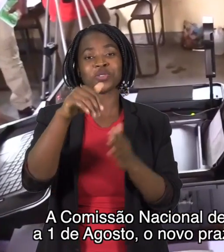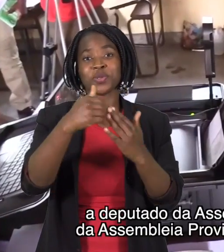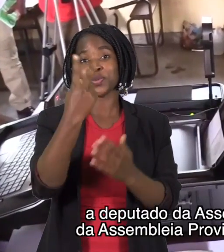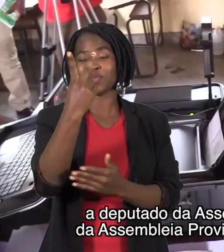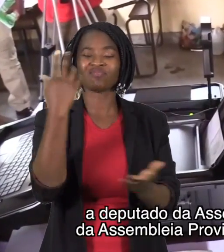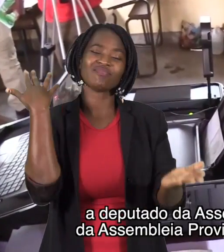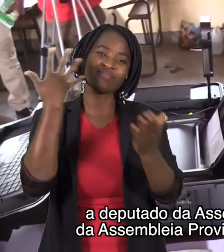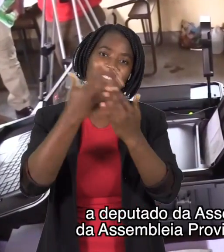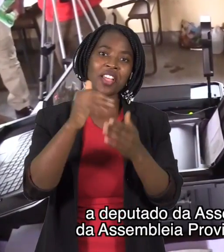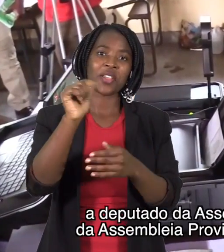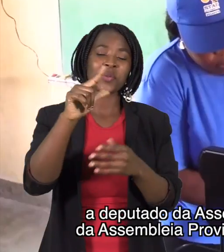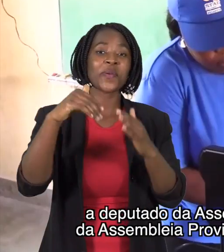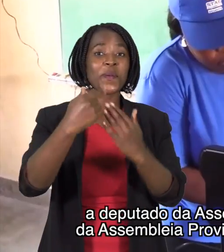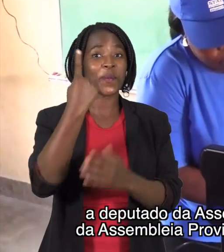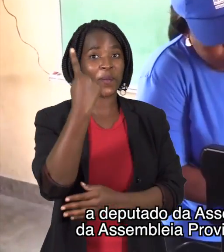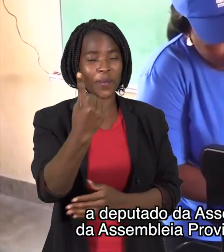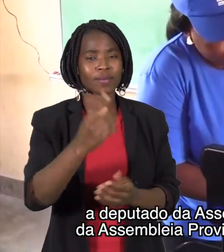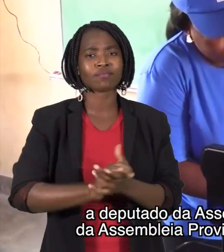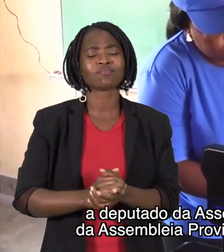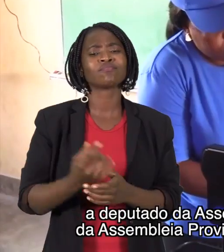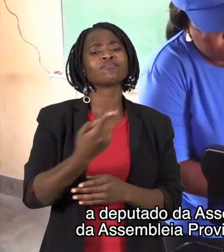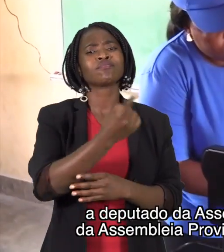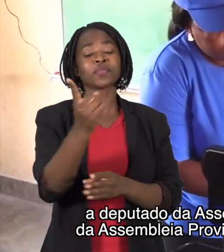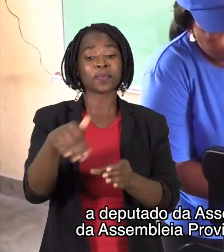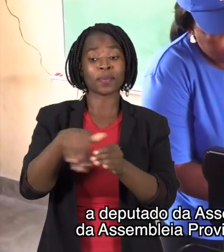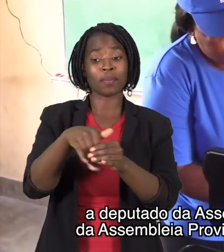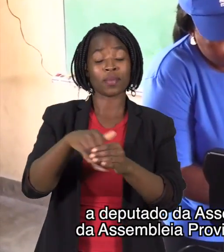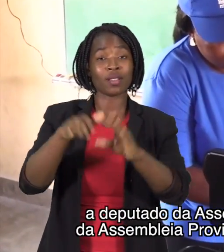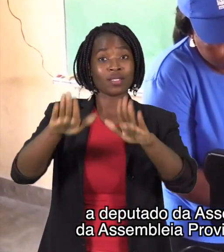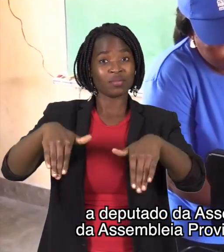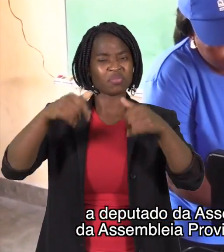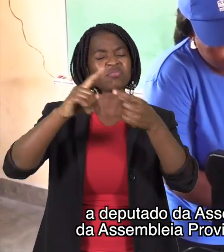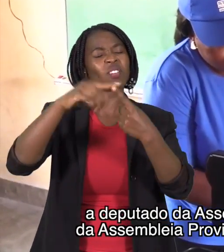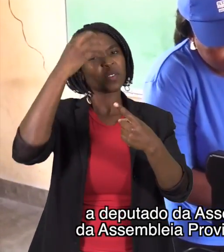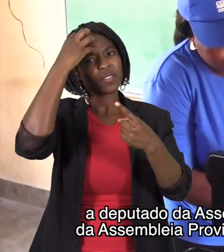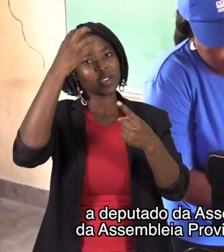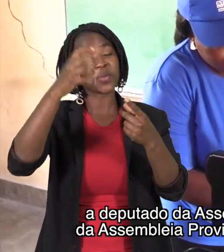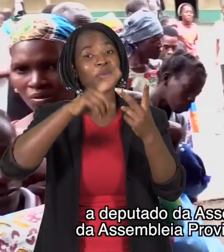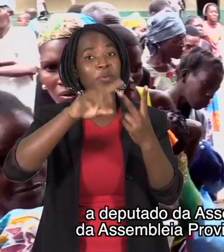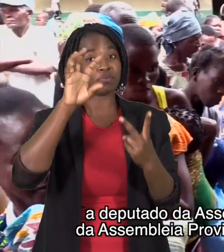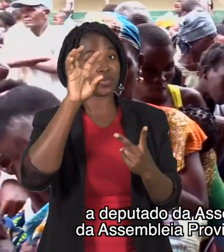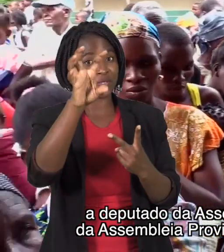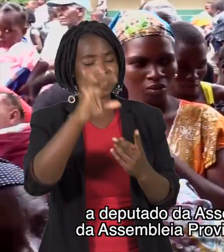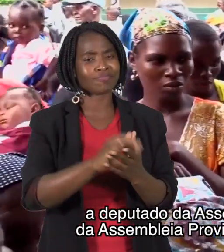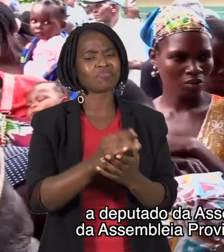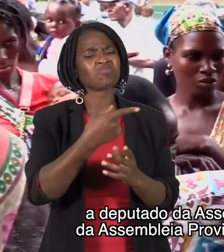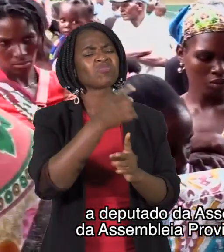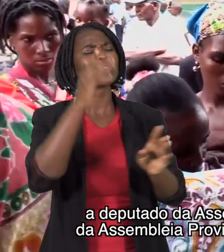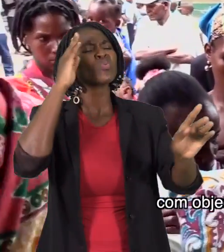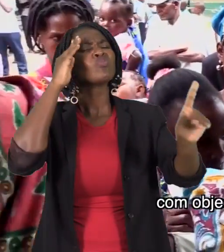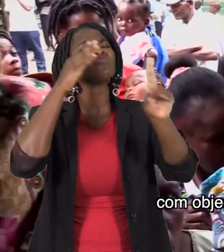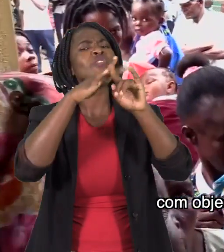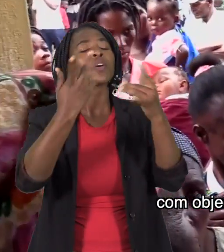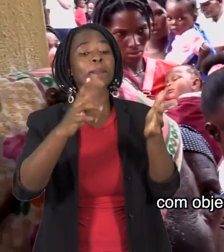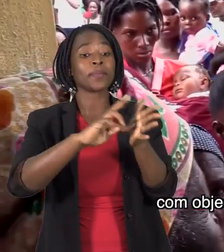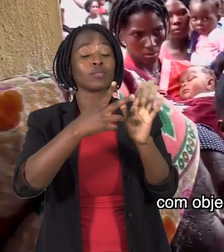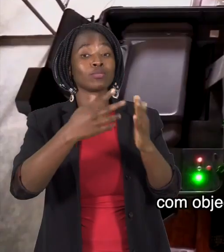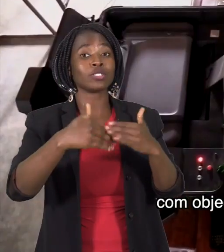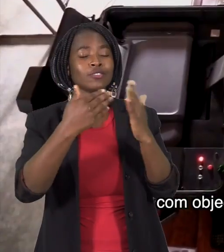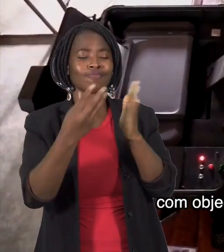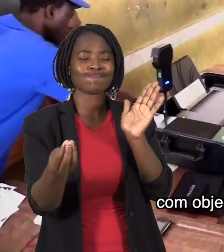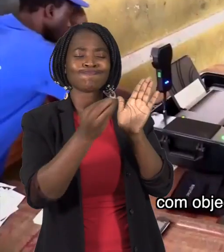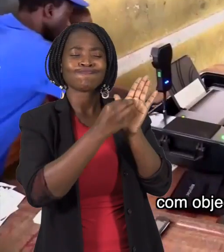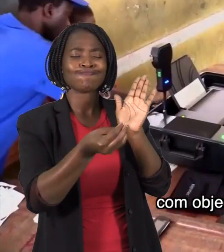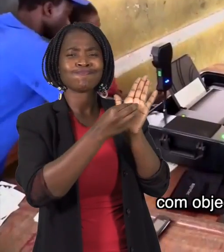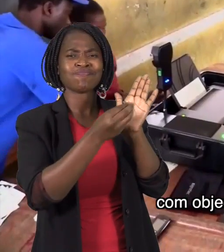candidaturas a deputado da Assembleia da República, membro da Assembleia Provincial e governador de província, com o objetivo